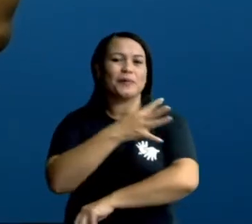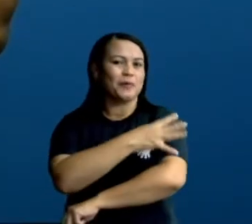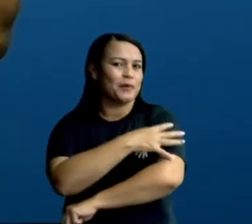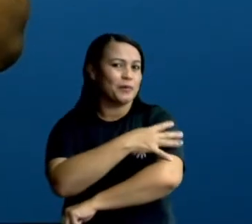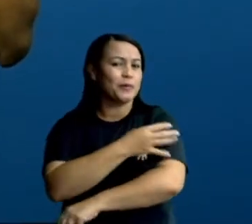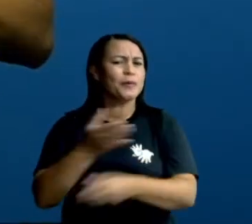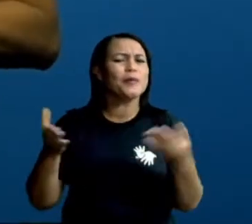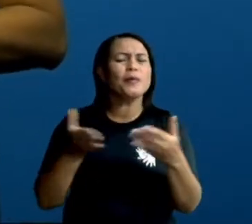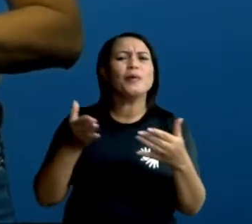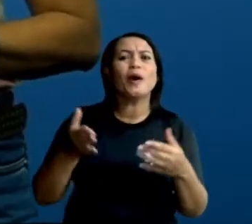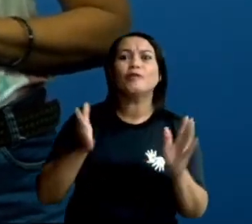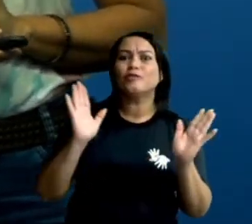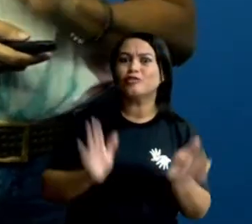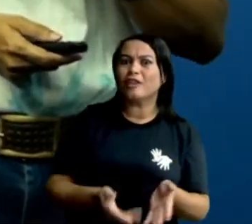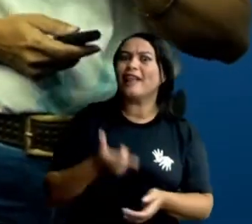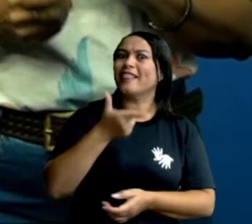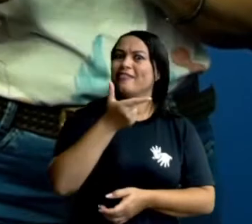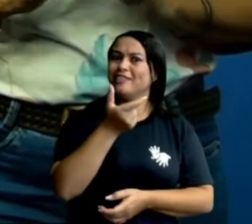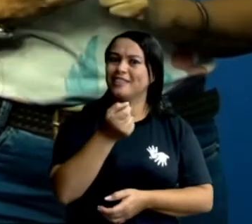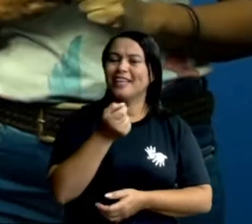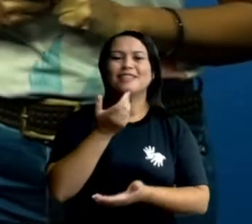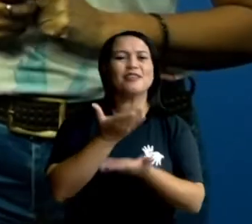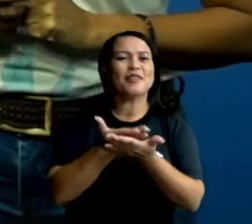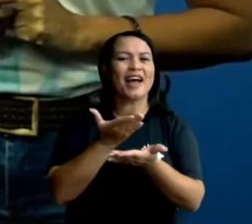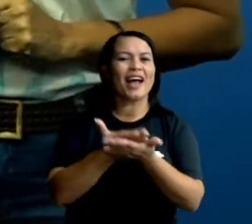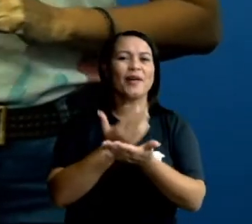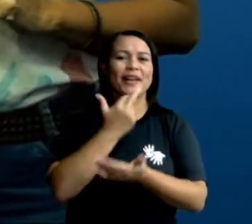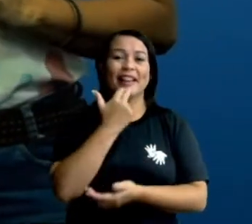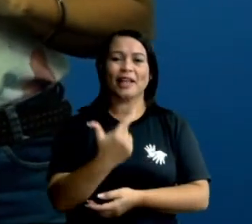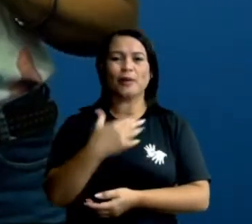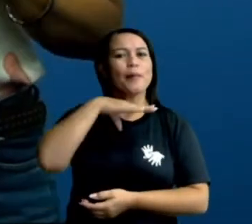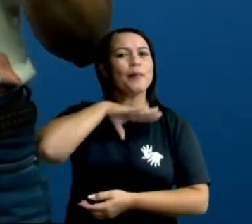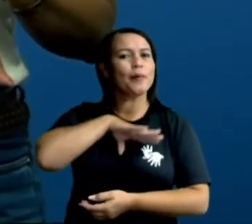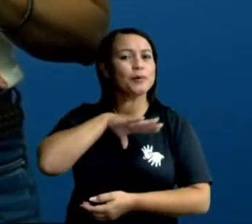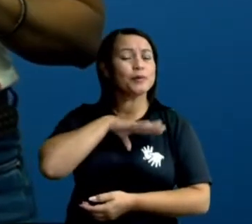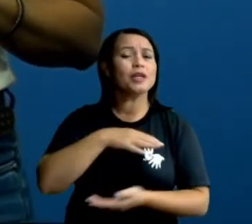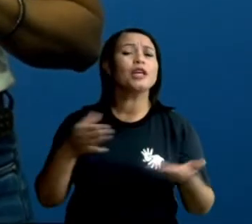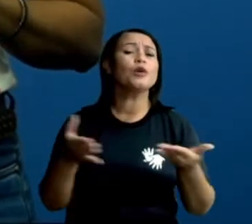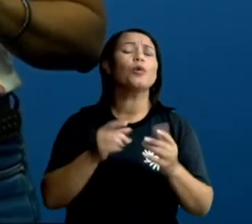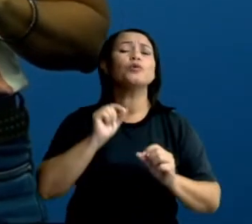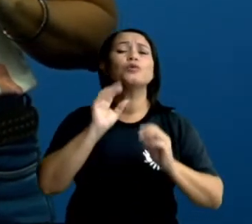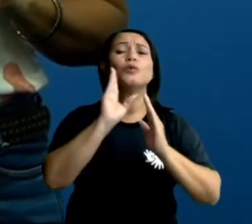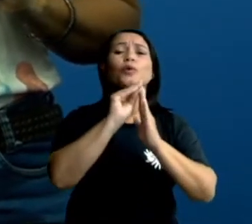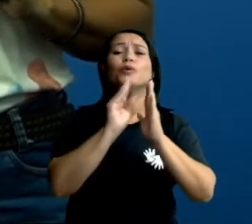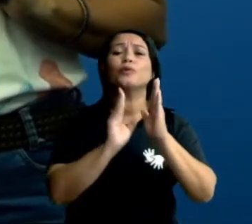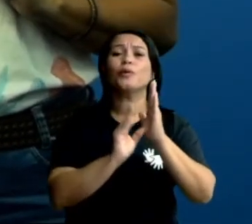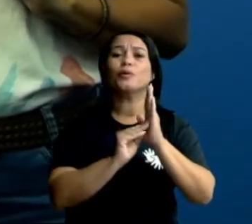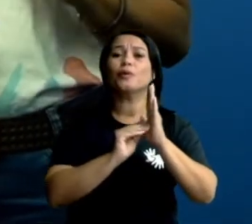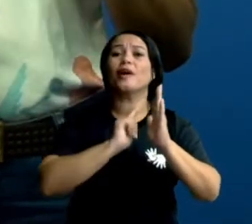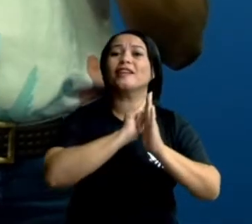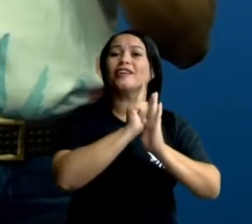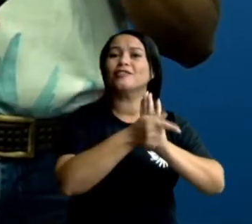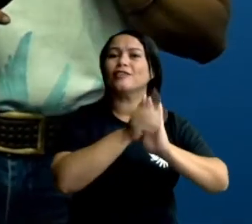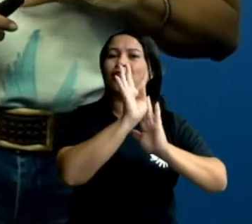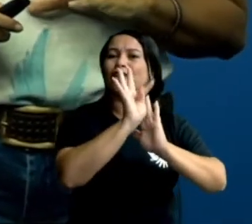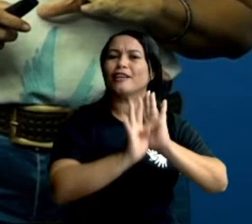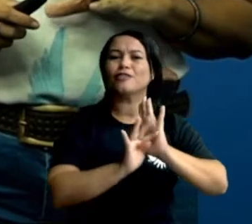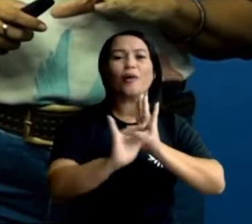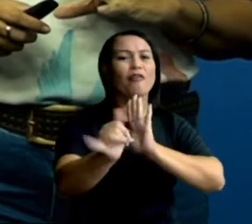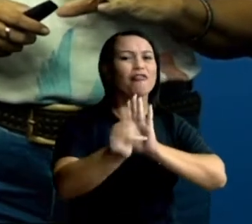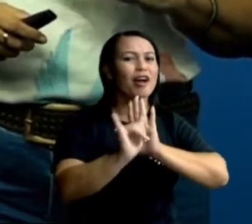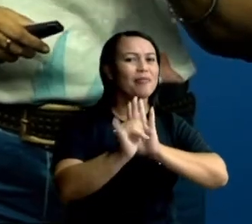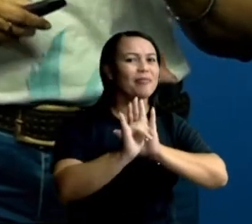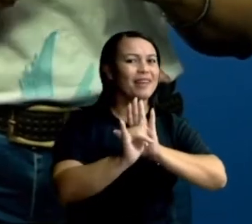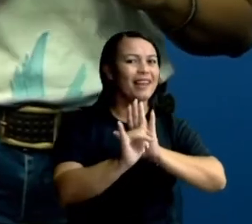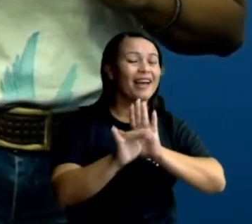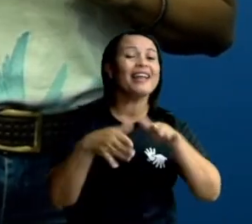estamos na nossa 20ª aula de língua portuguesa. Hoje o nosso conteúdo é gênero textual